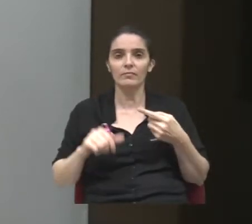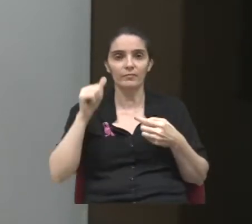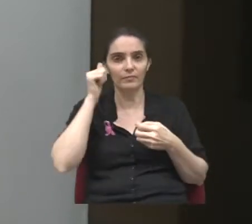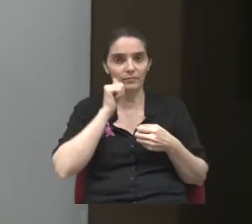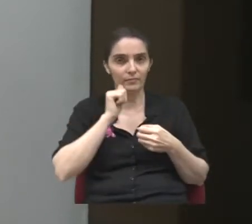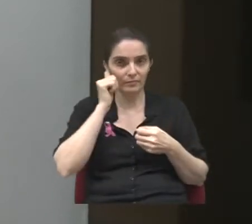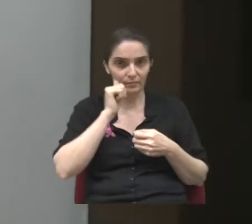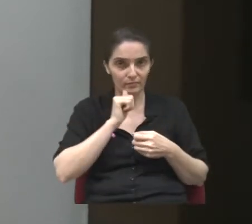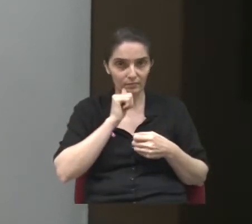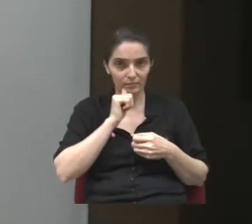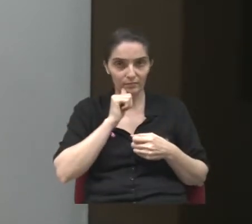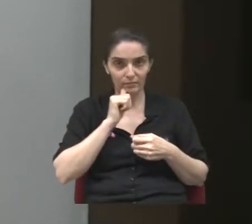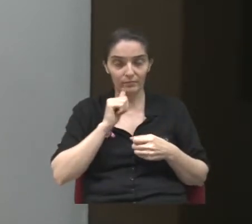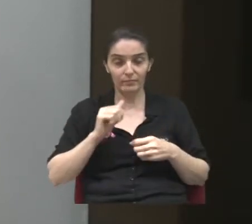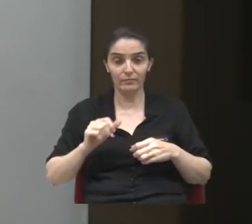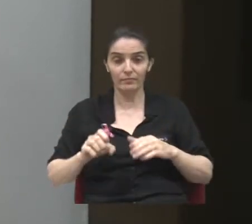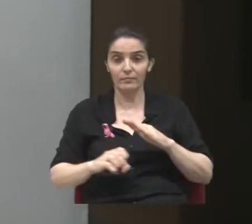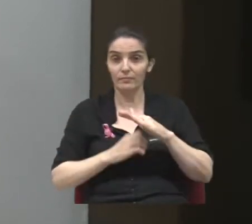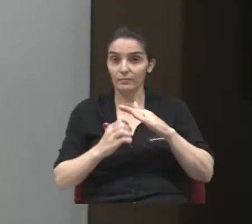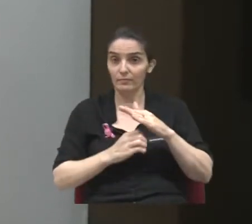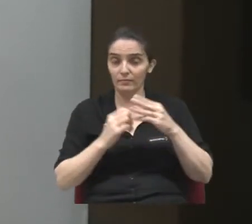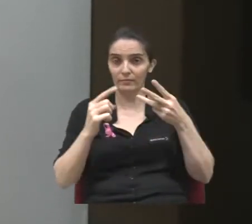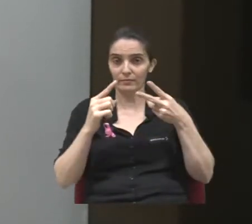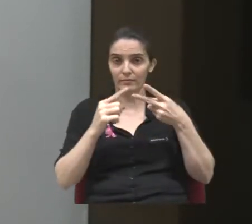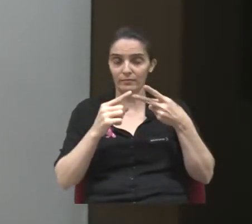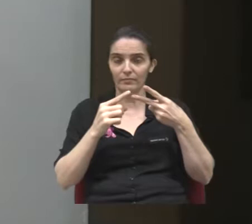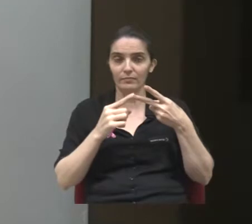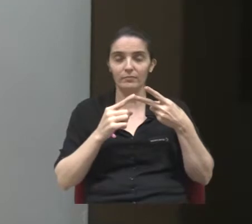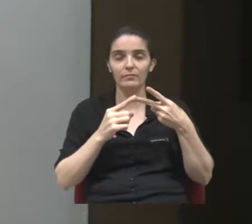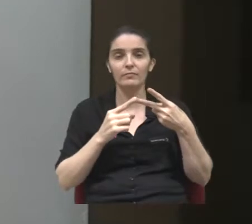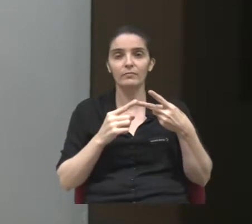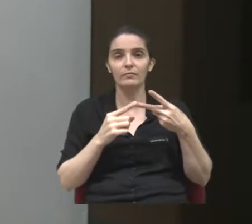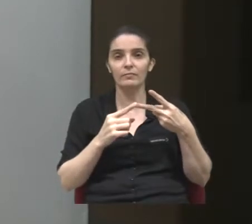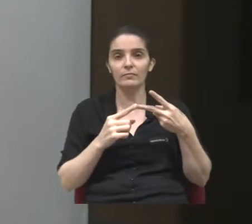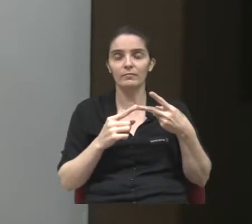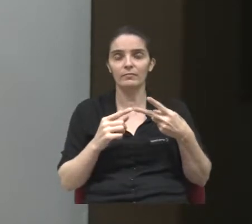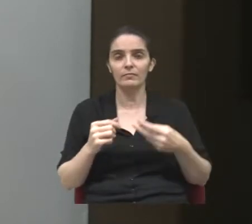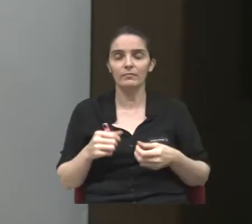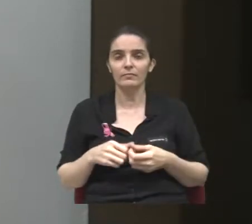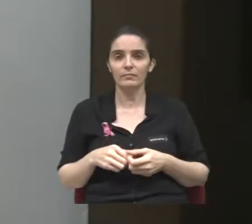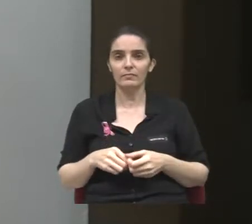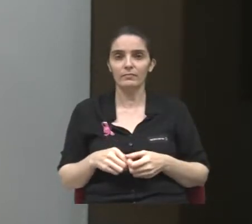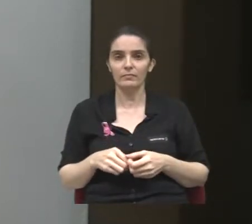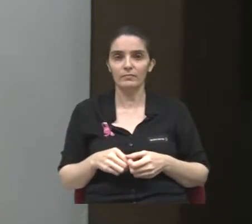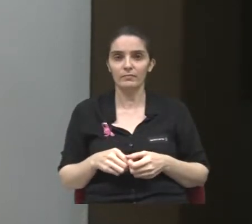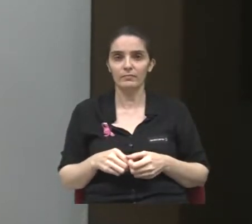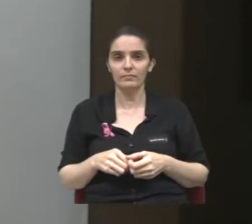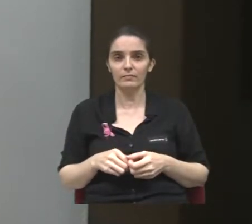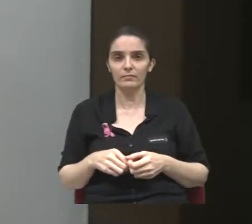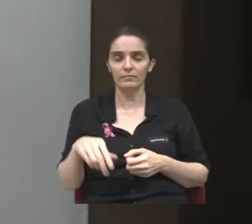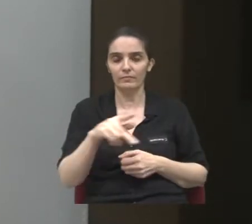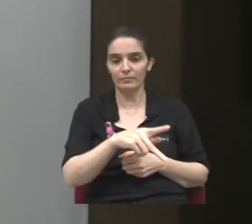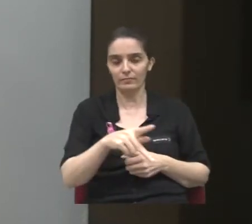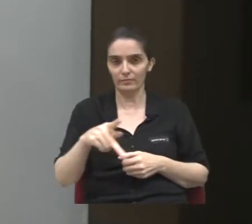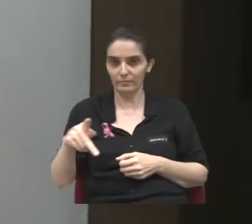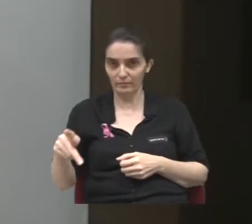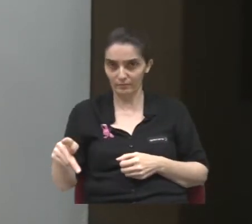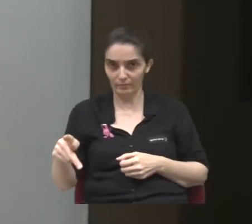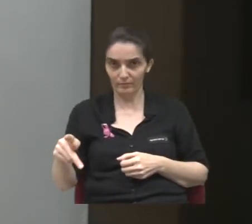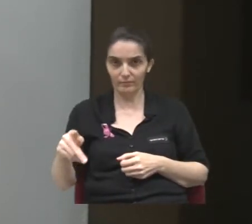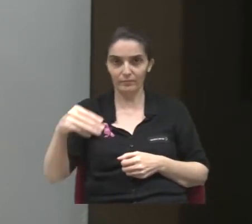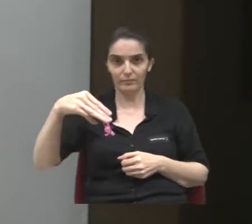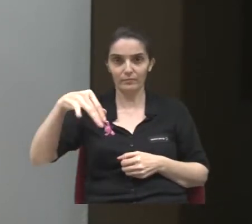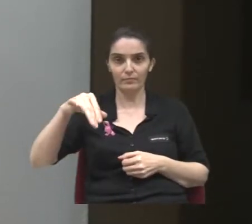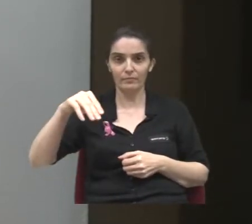empreendedorismo, outro com a nossa professora e também vereadora Minerva, e outro